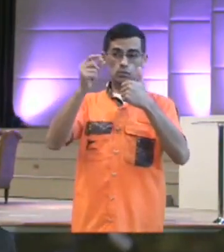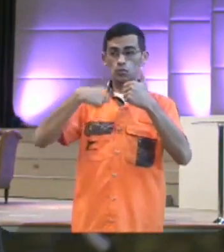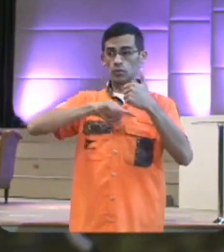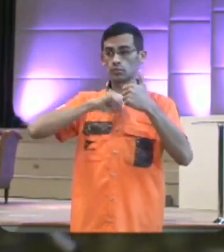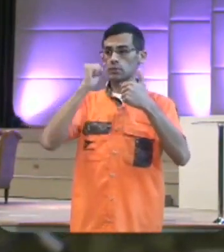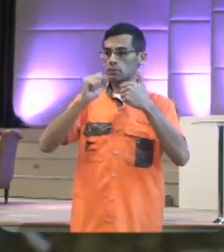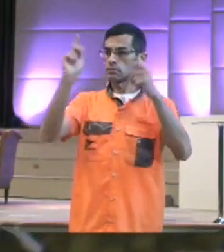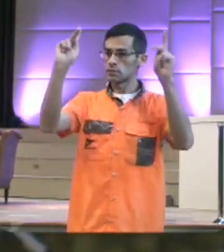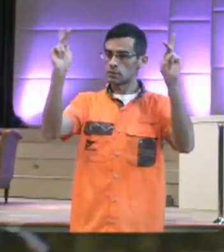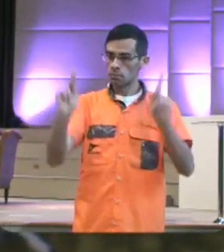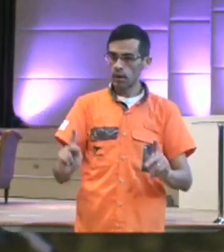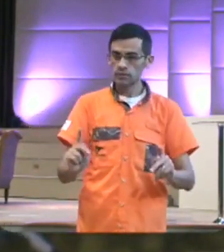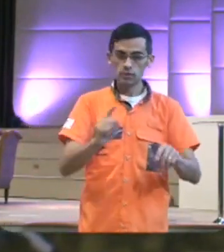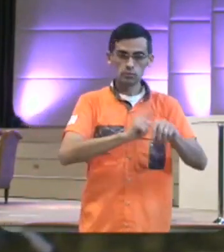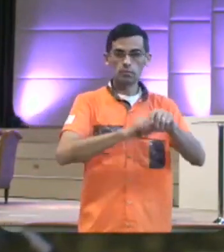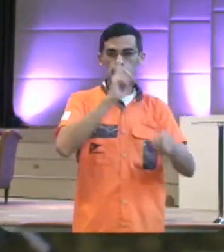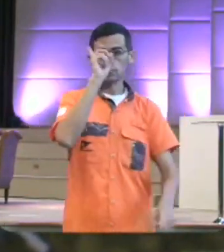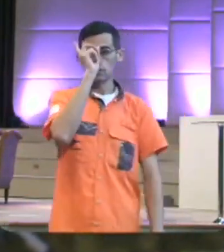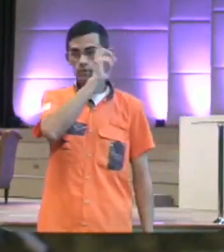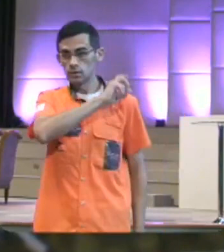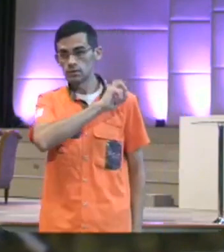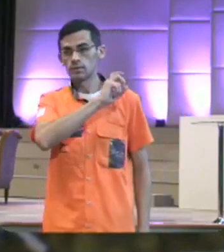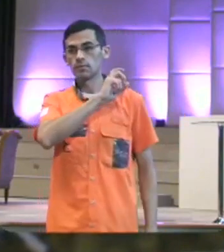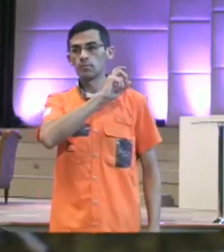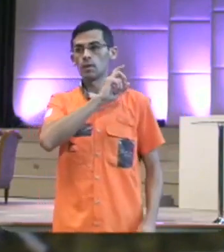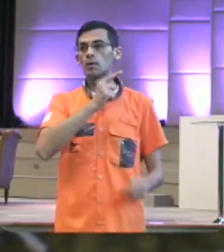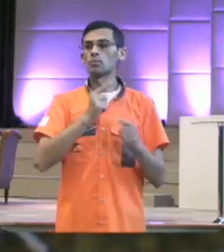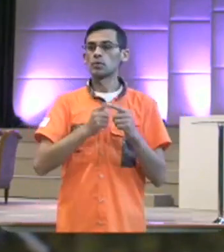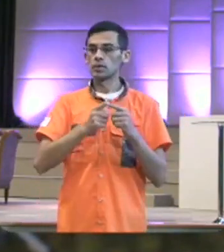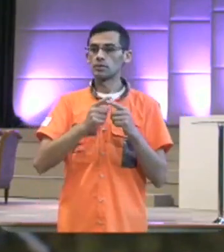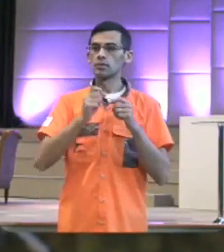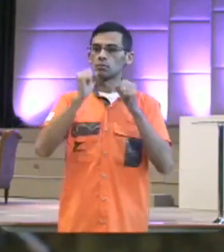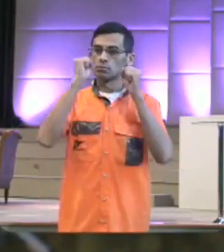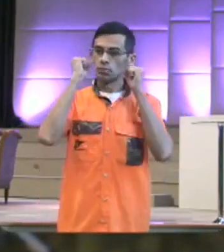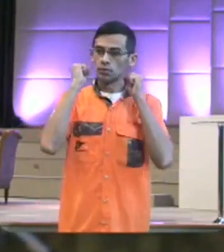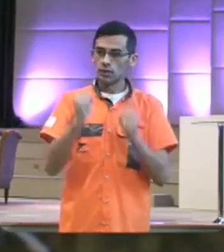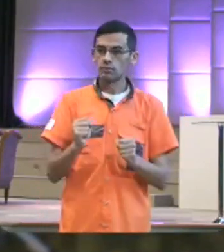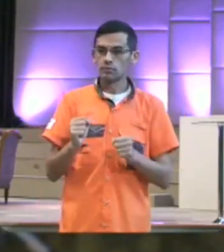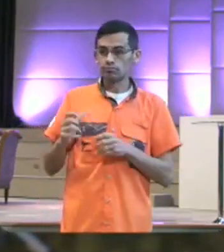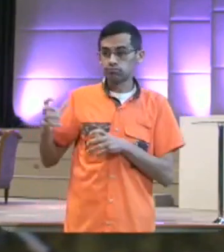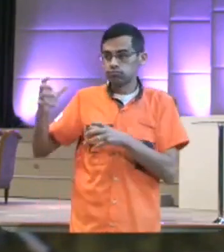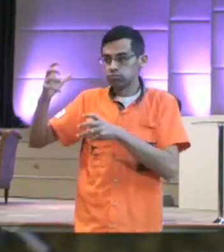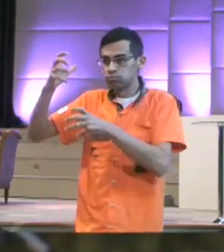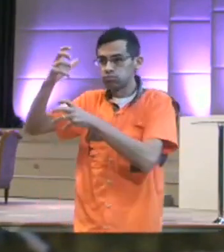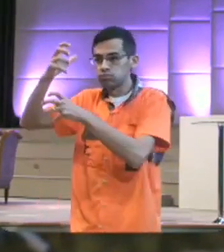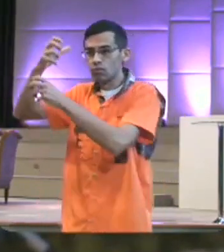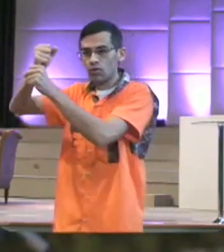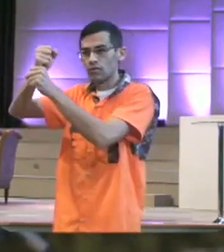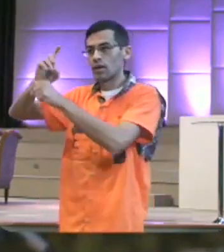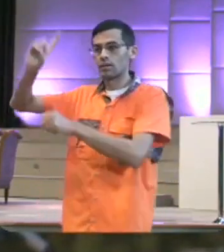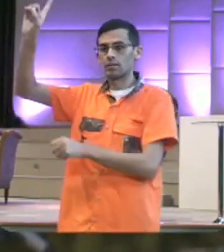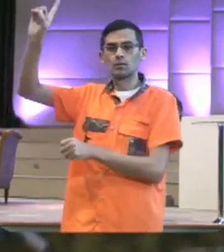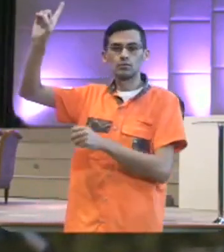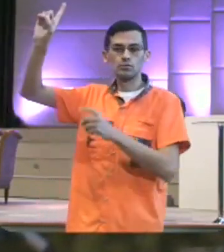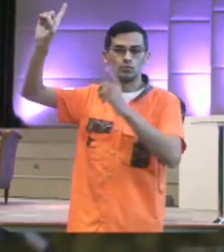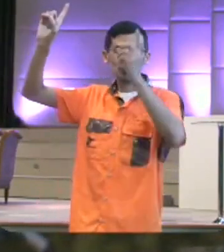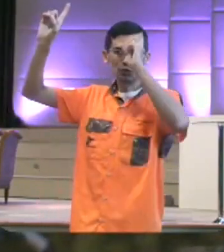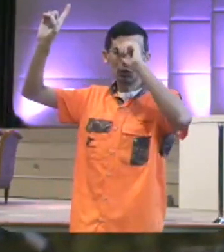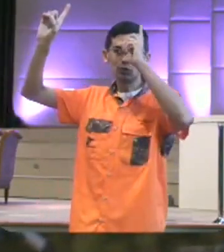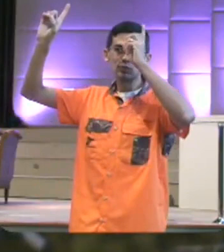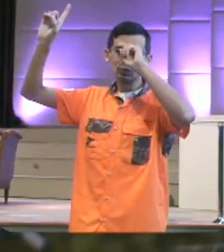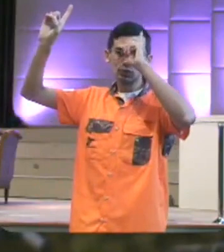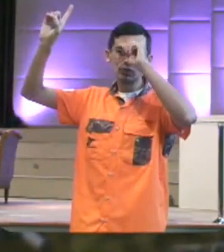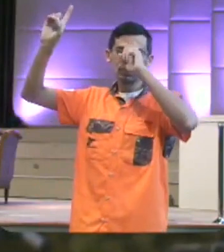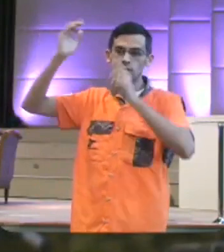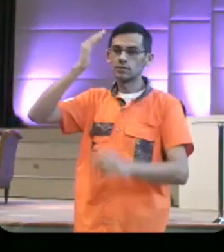ter paz no meio das tribulações é porque a gente pode pular no colo do Pai e do Filho Jesus Cristo